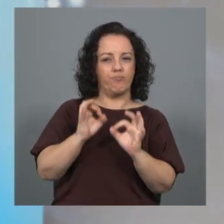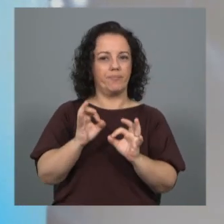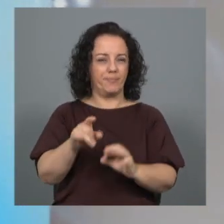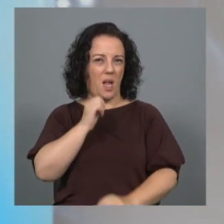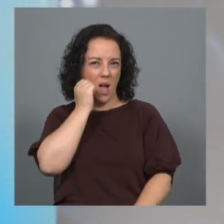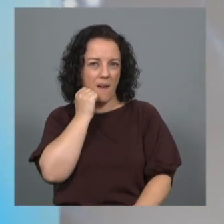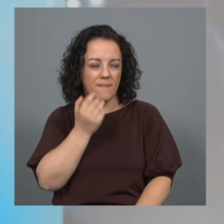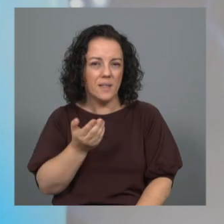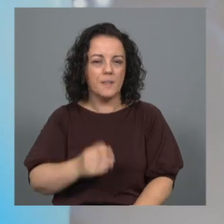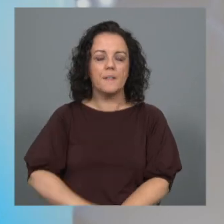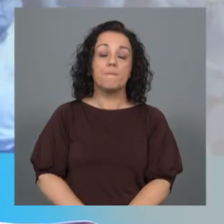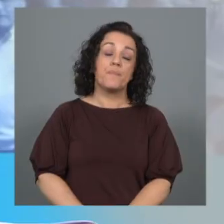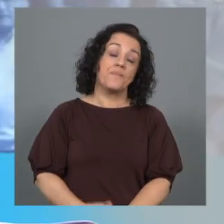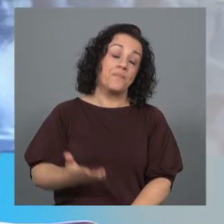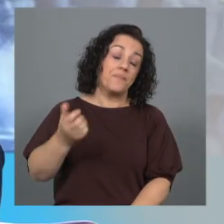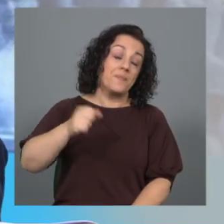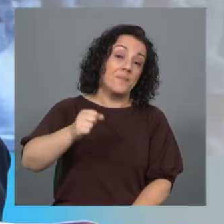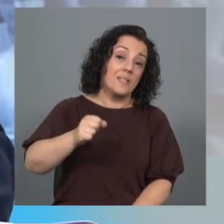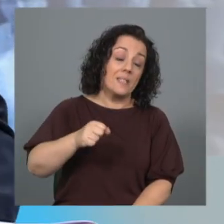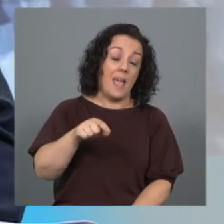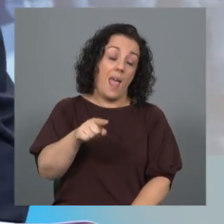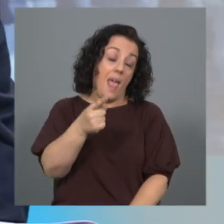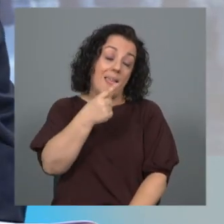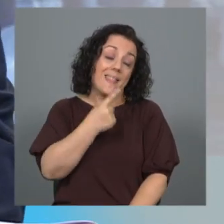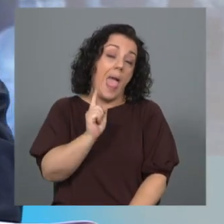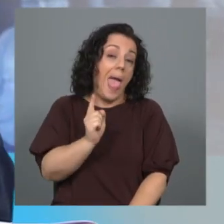acho que é mesmo isso que indico, é um caminho.